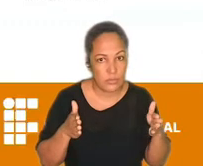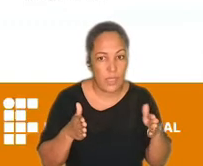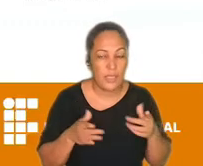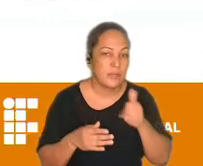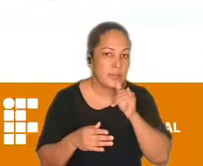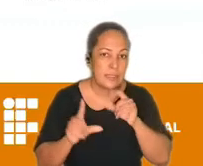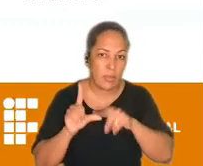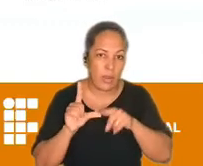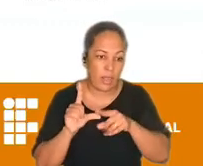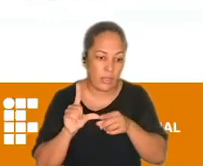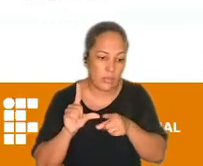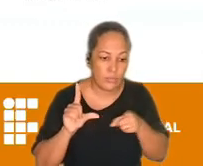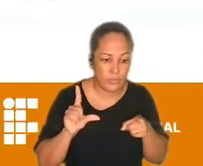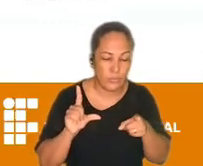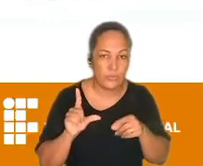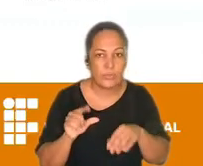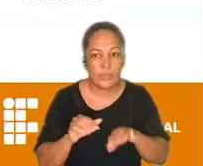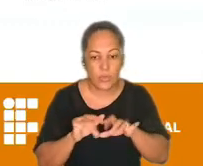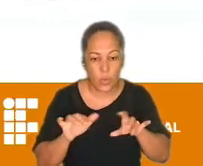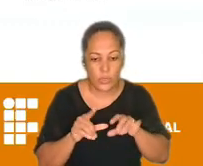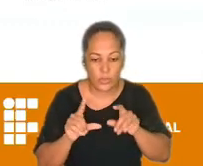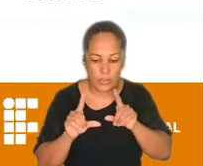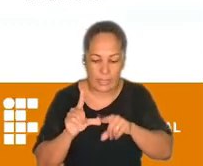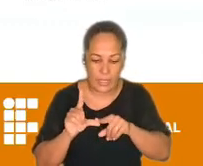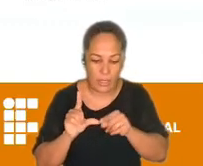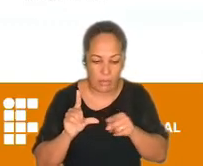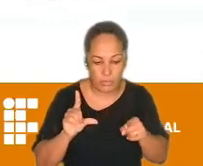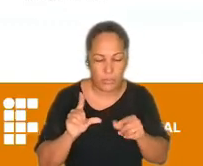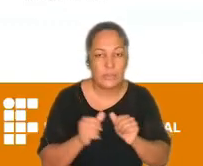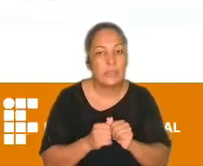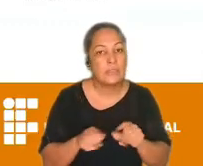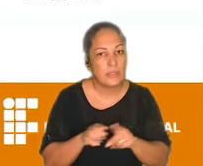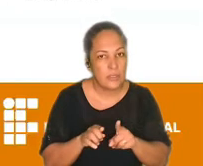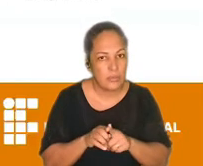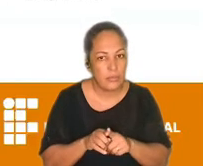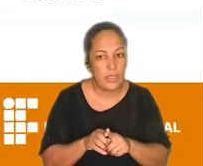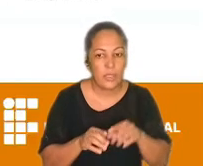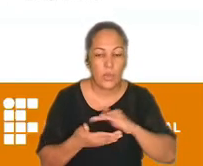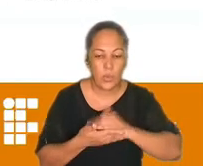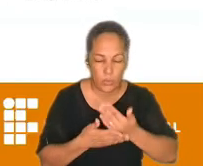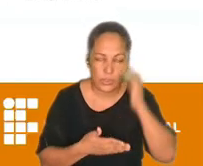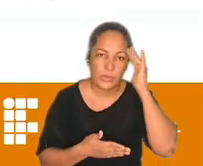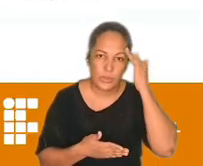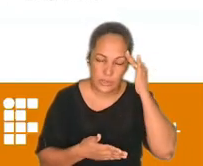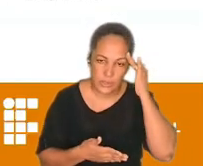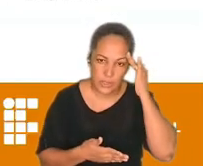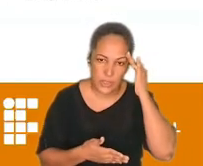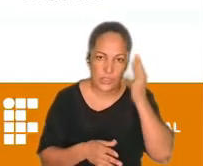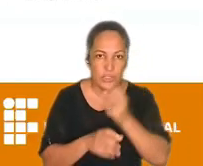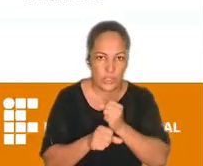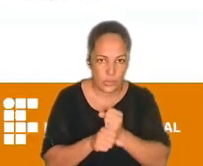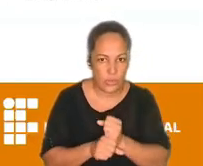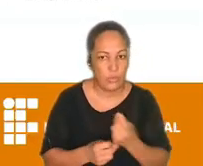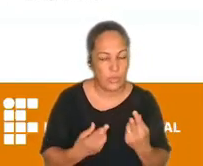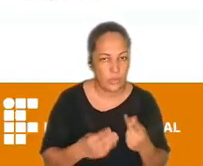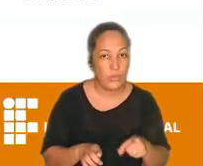não dá um espaçozinho lá no seu computador, o espaço, o computador entende como se fosse um caractere, ok? Então, no máximo 100.